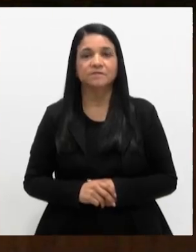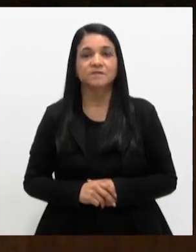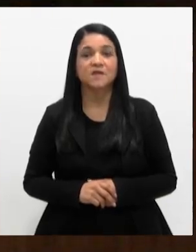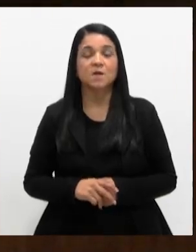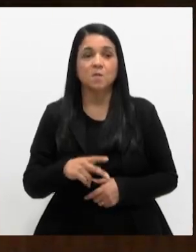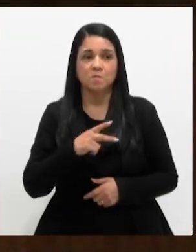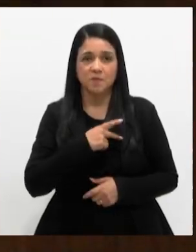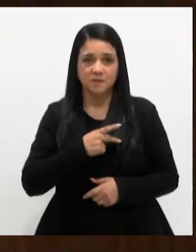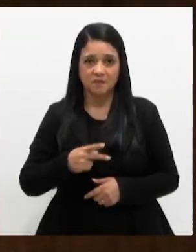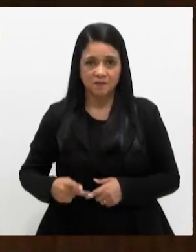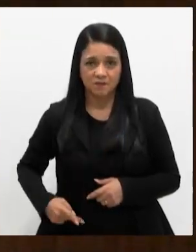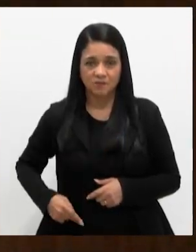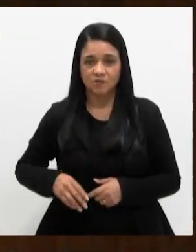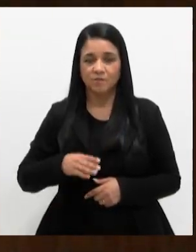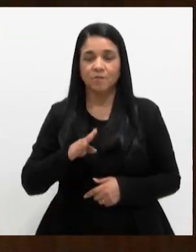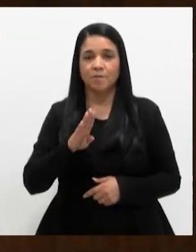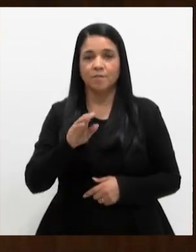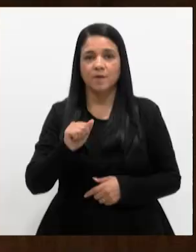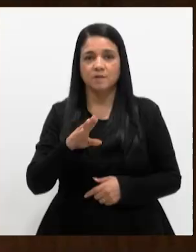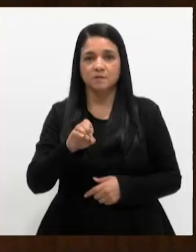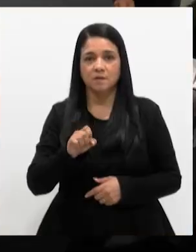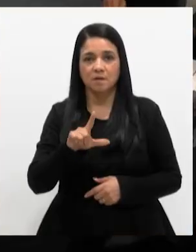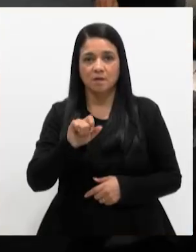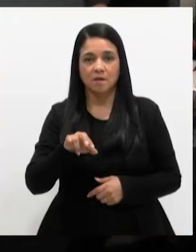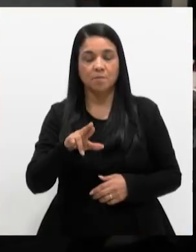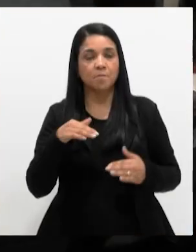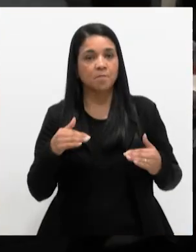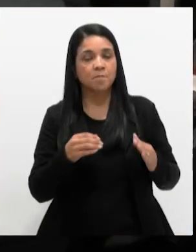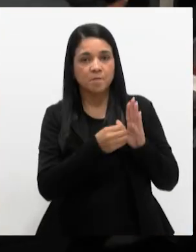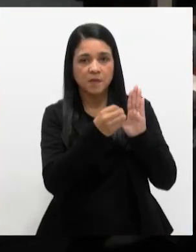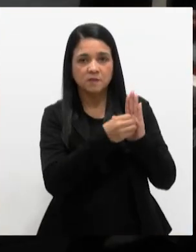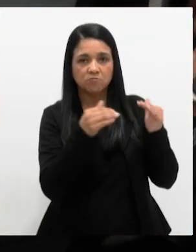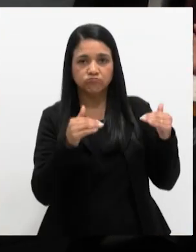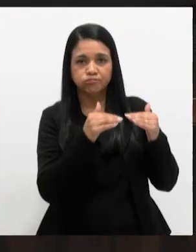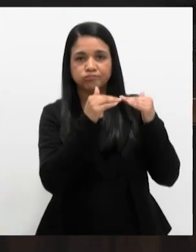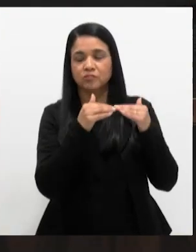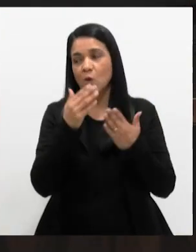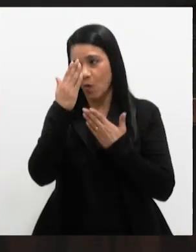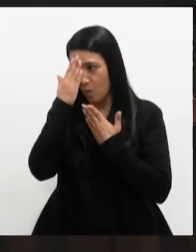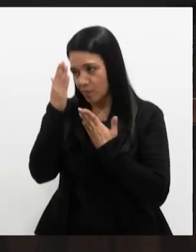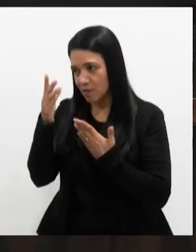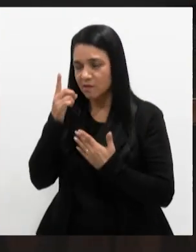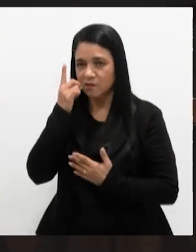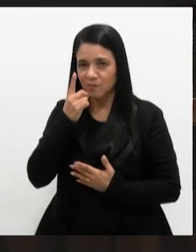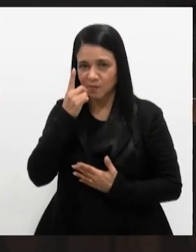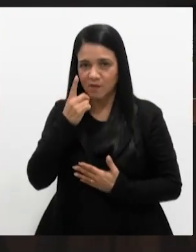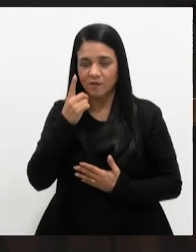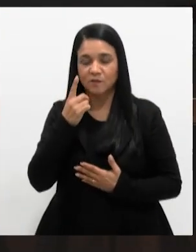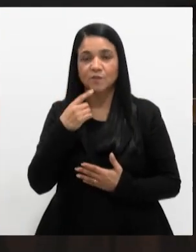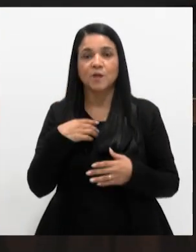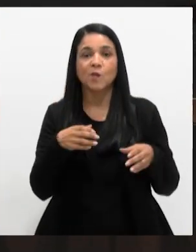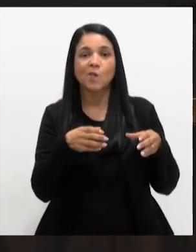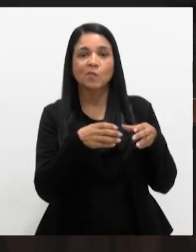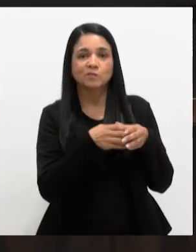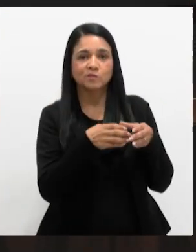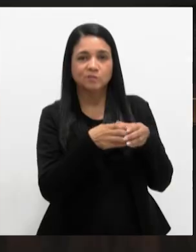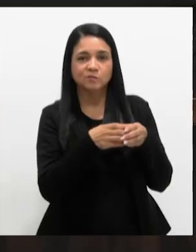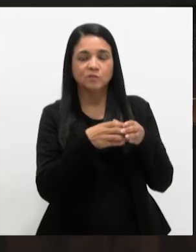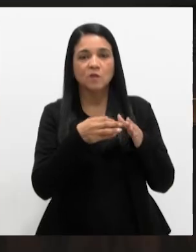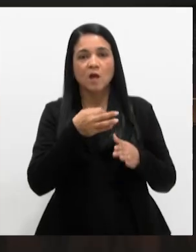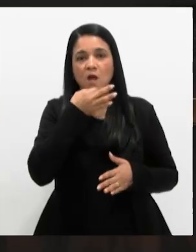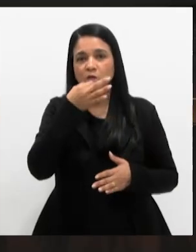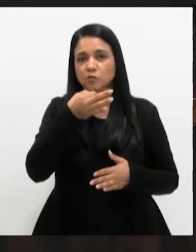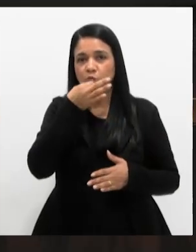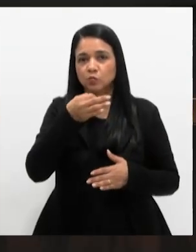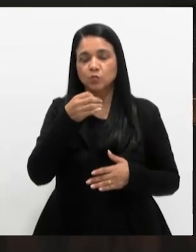Presidente Bacelar, parecer favorável. Muito obrigado, querido amigo Valceasa. Pela Comissão de Assuntos